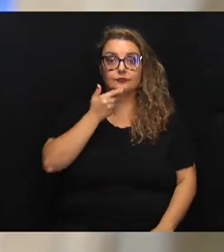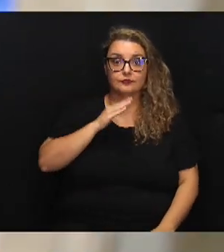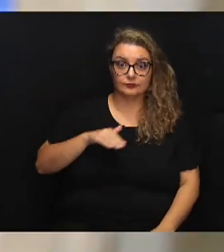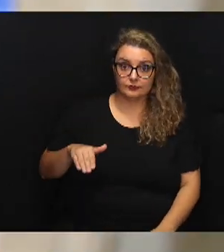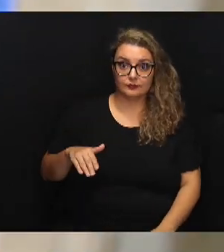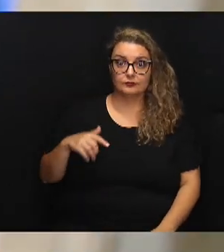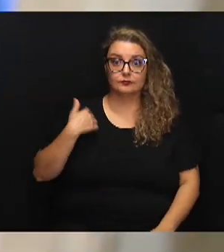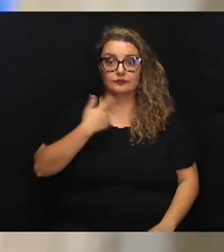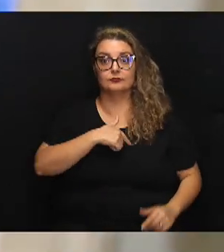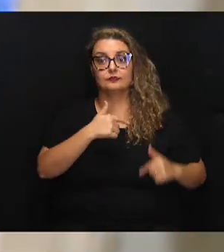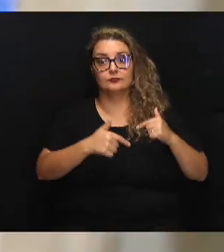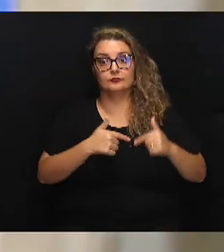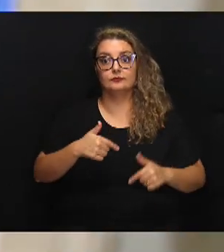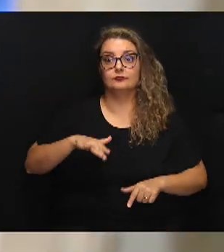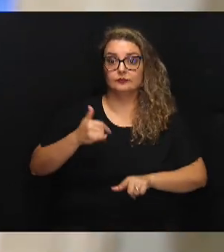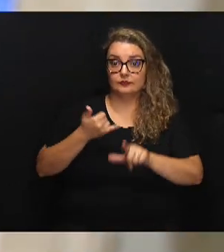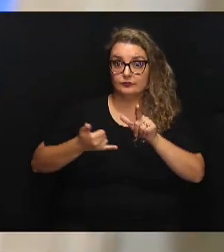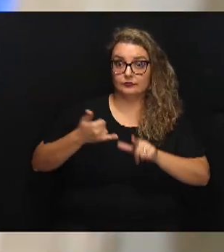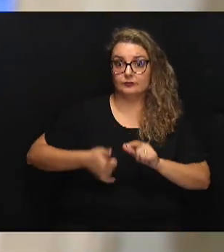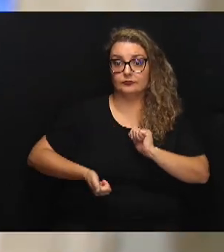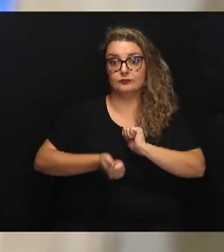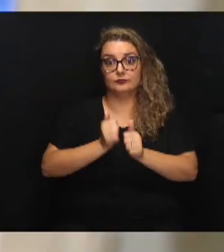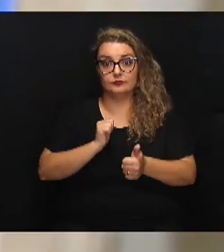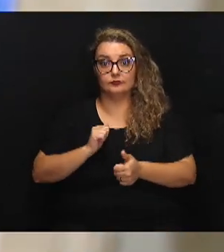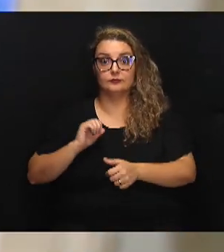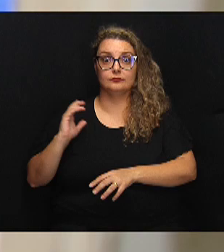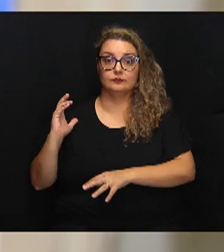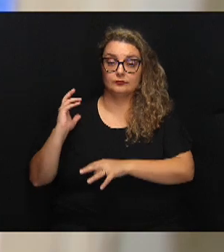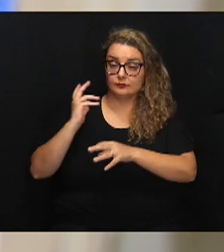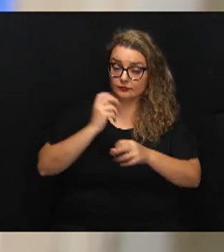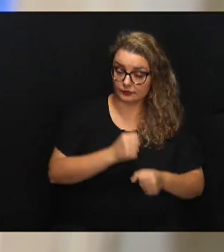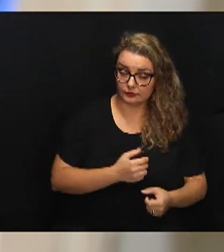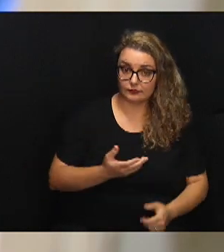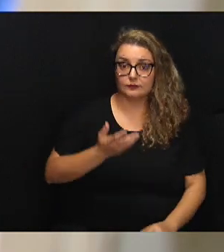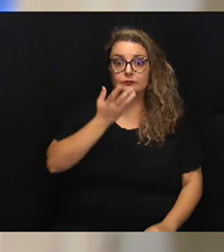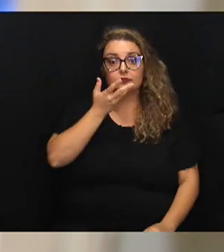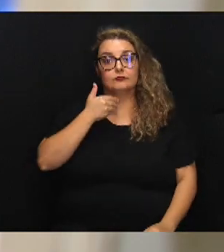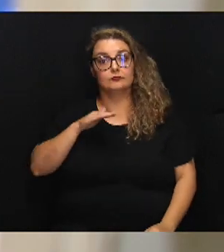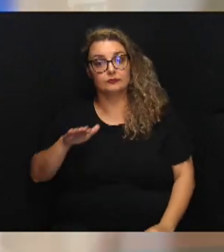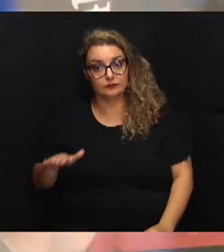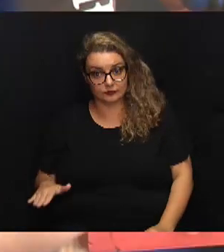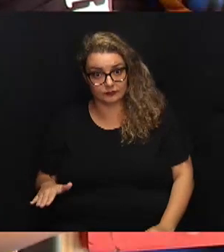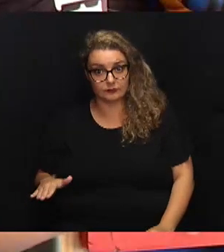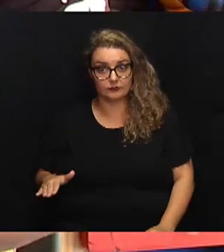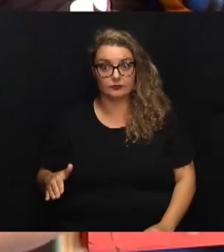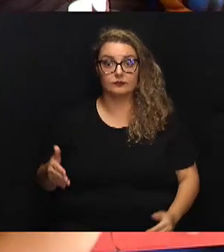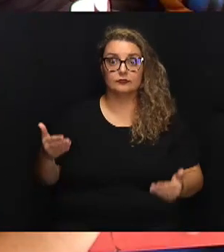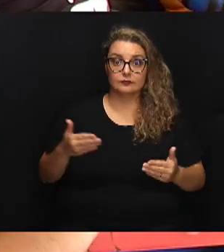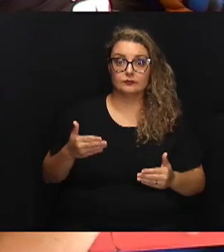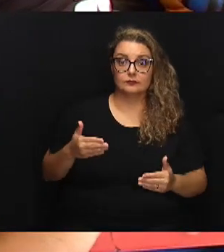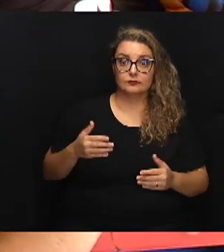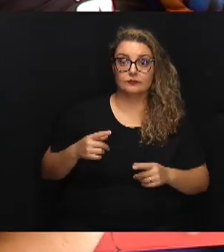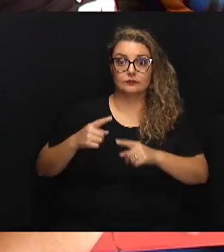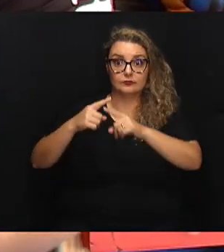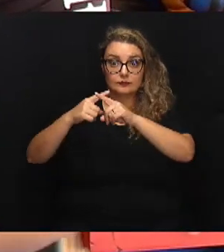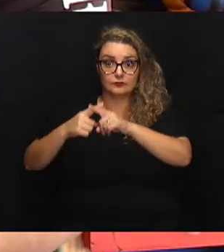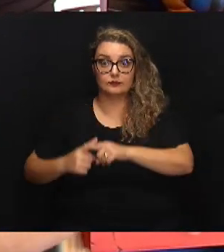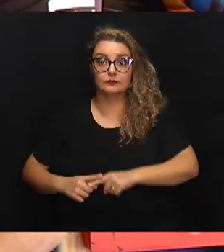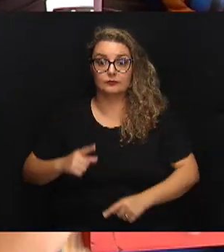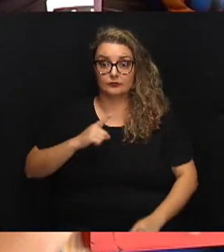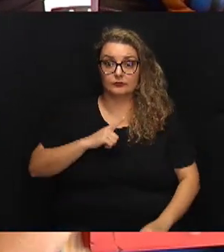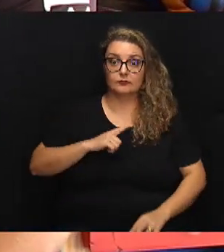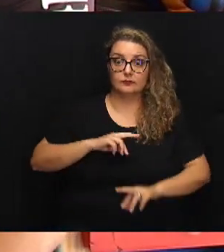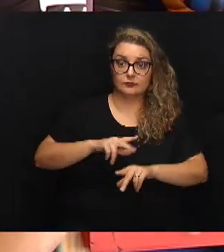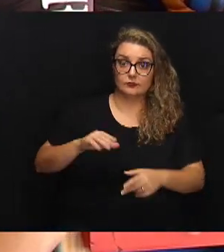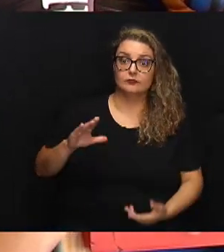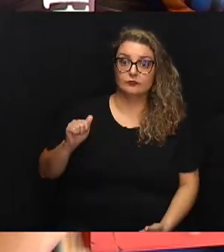trabalha na questão mais lúdica do esporte, do jiu-jitsu, né? As crianças menores. Agora, já em âmbito competitivo, a gente tem muitos cases,